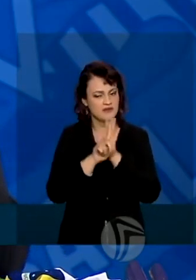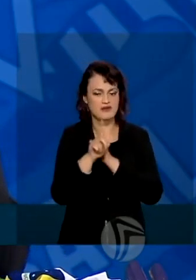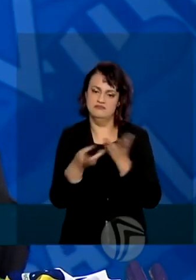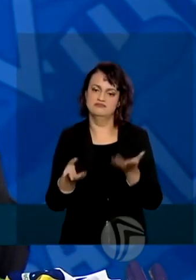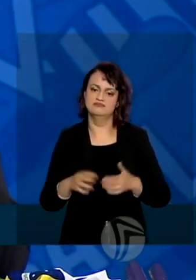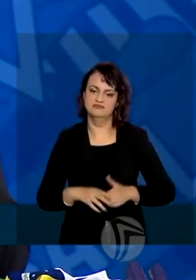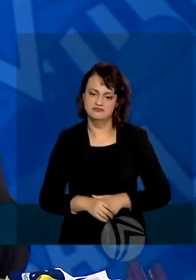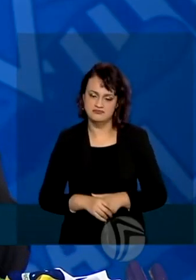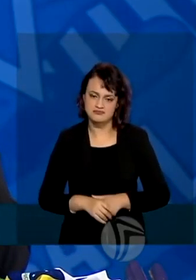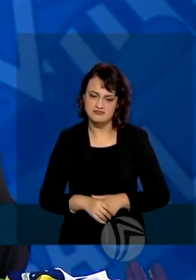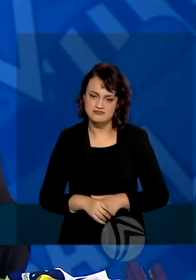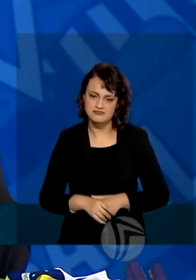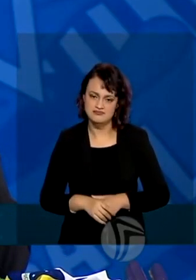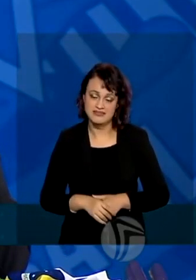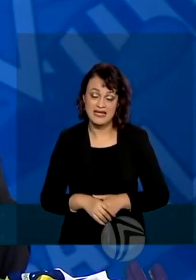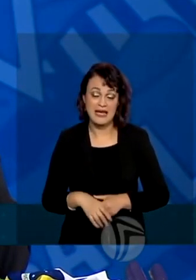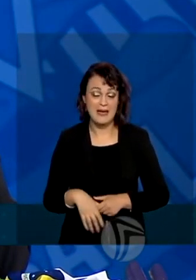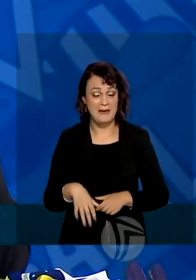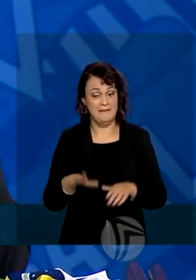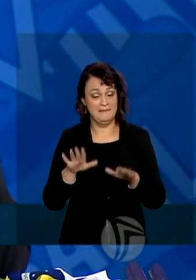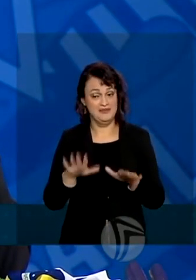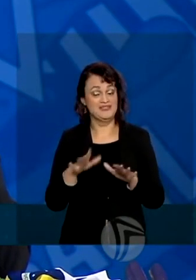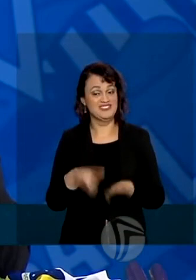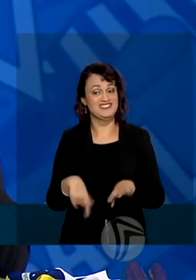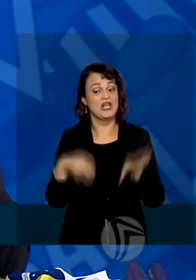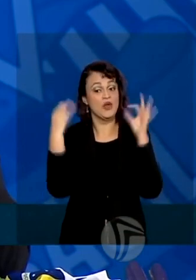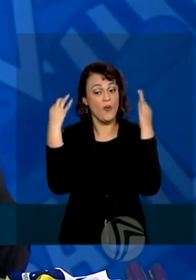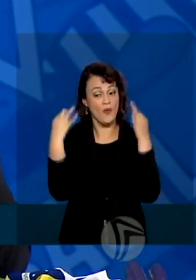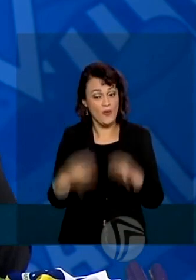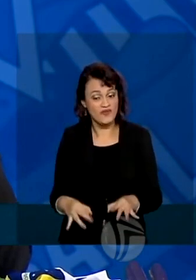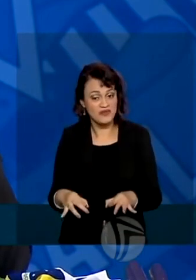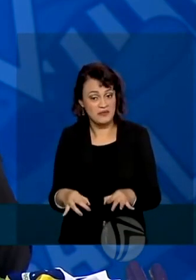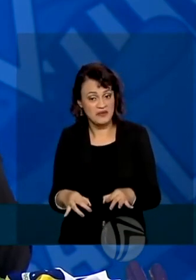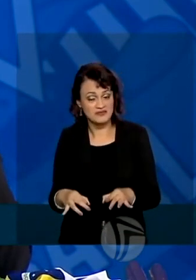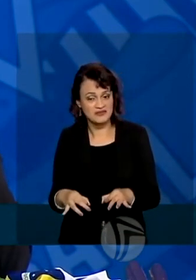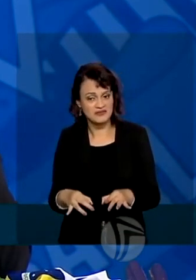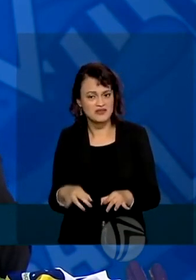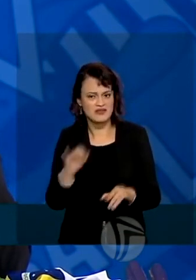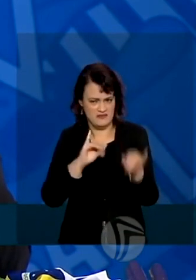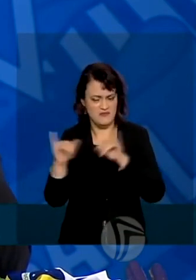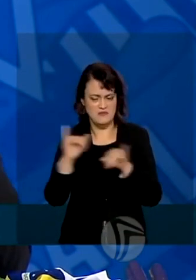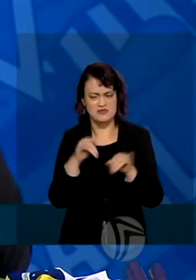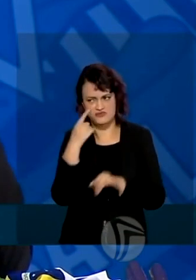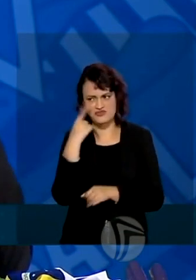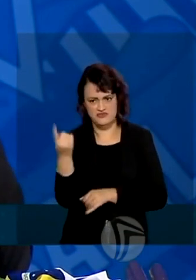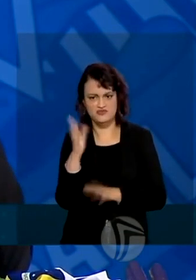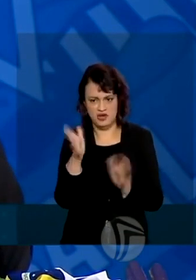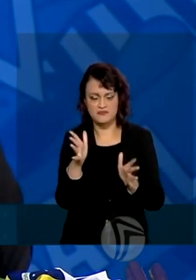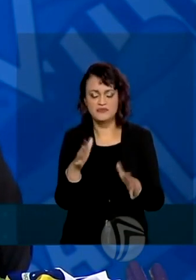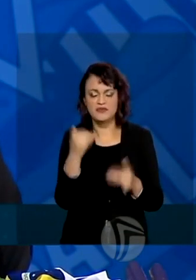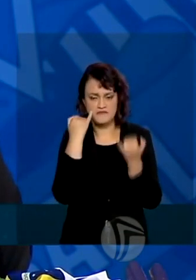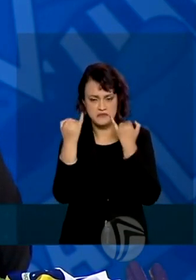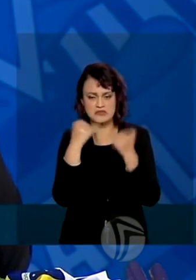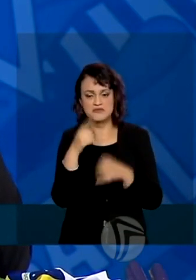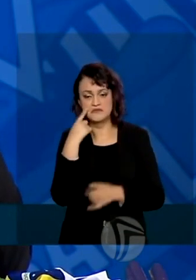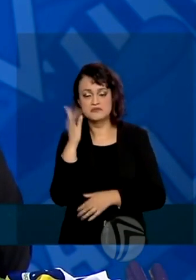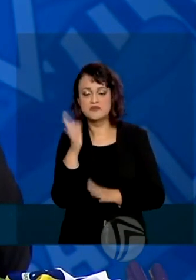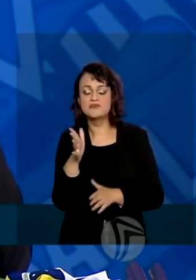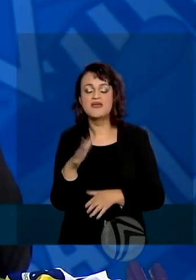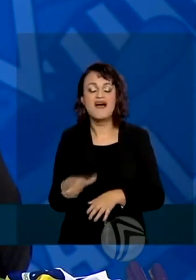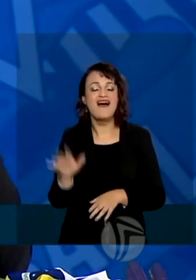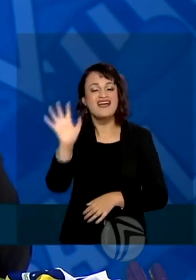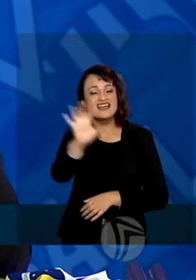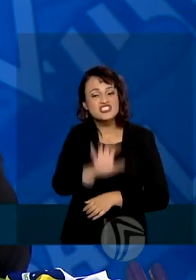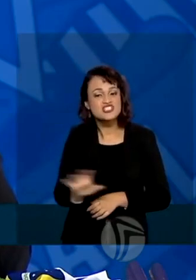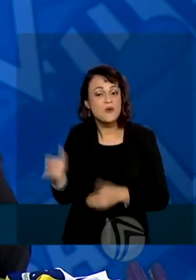O que temos de bastante significativo, e os dados mostram, é que em algumas regiões o